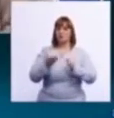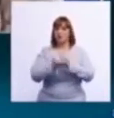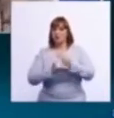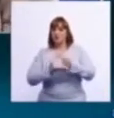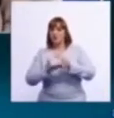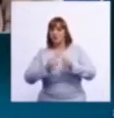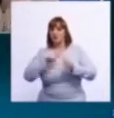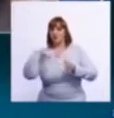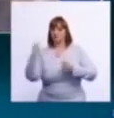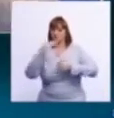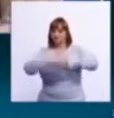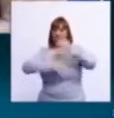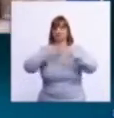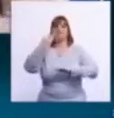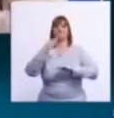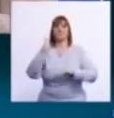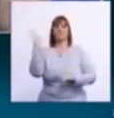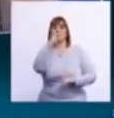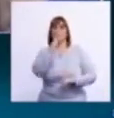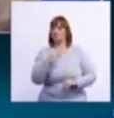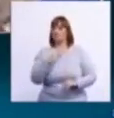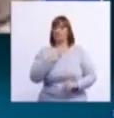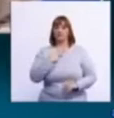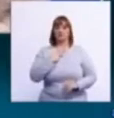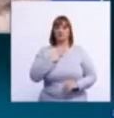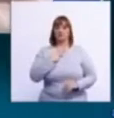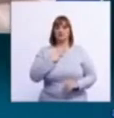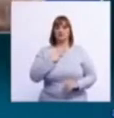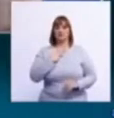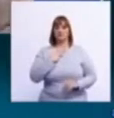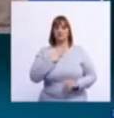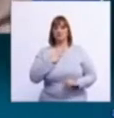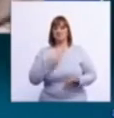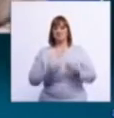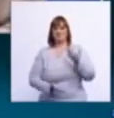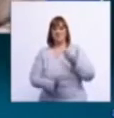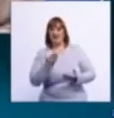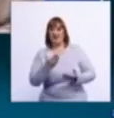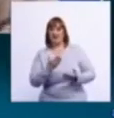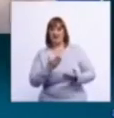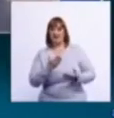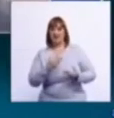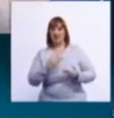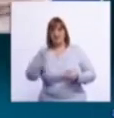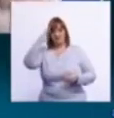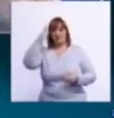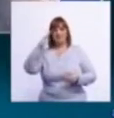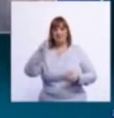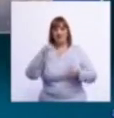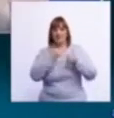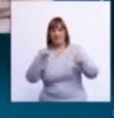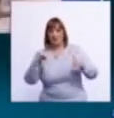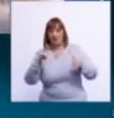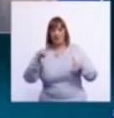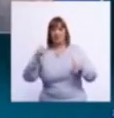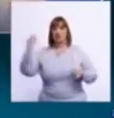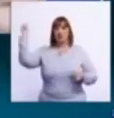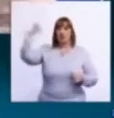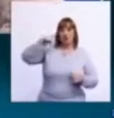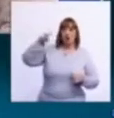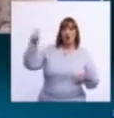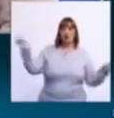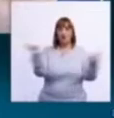nosso desenvolvimento. O Brasil não pode desperdiçar suas grandes fontes de energia eólica, solar,